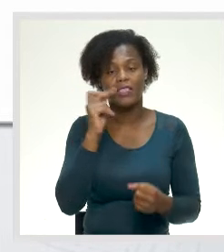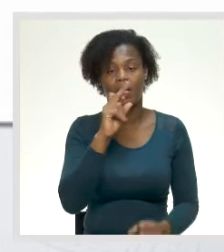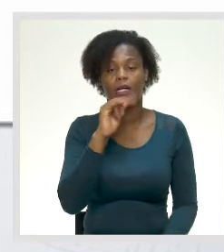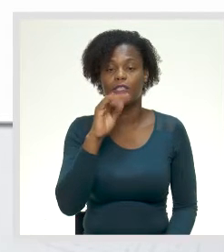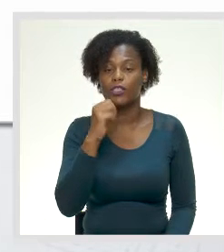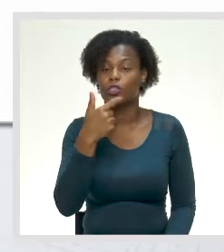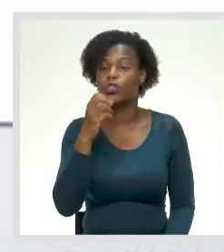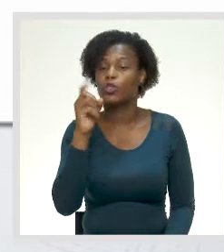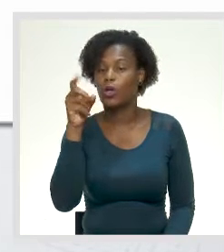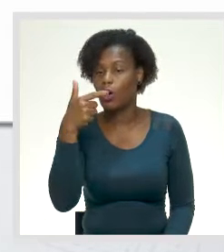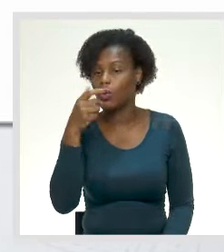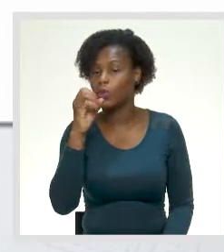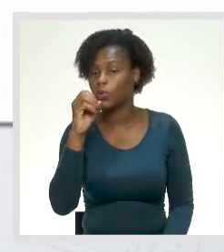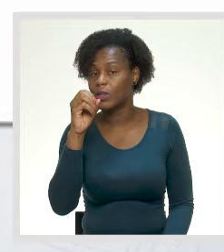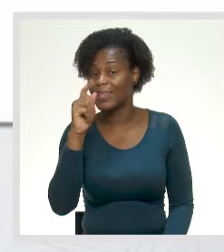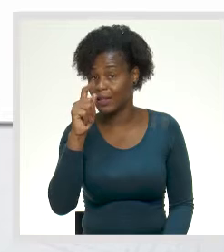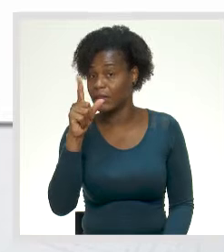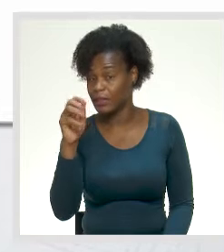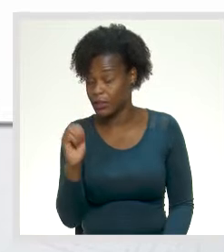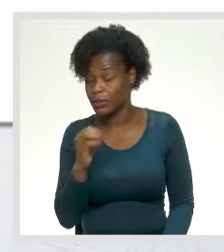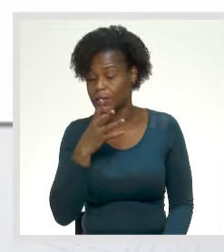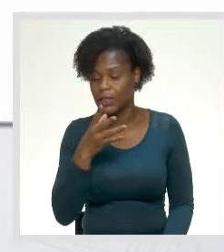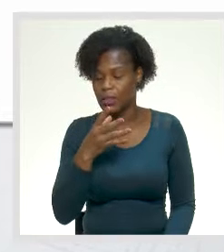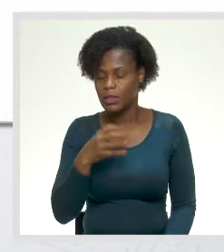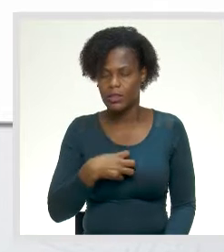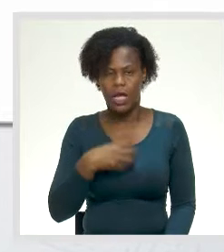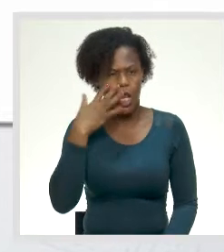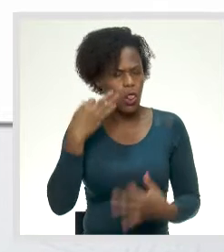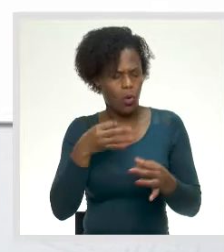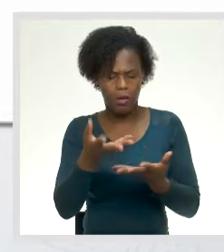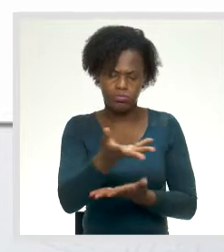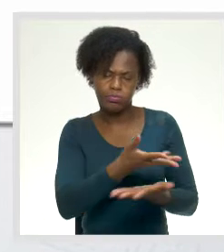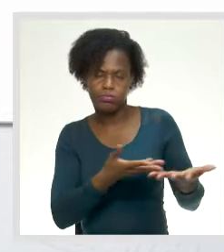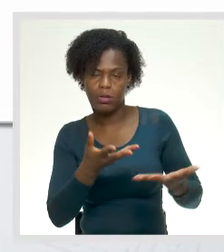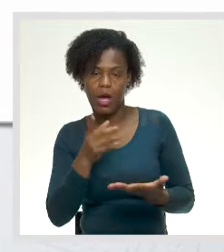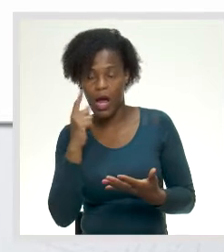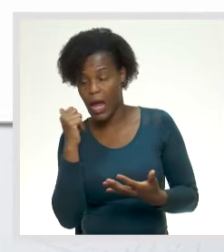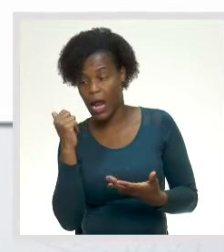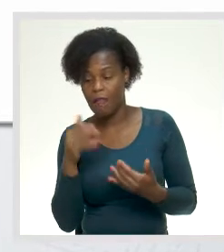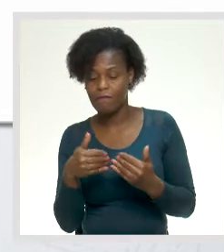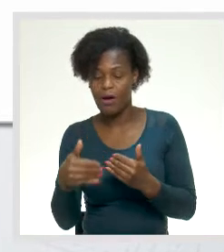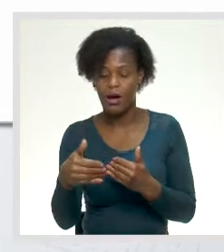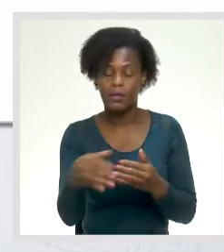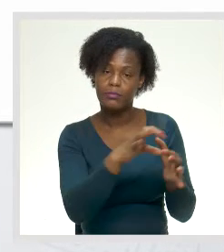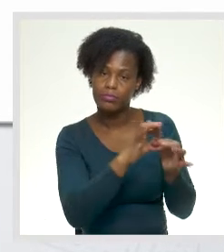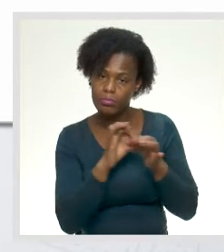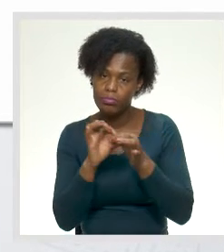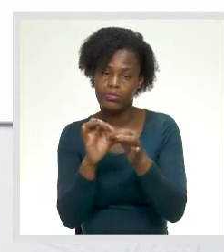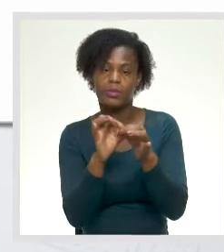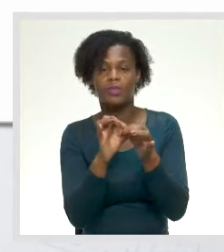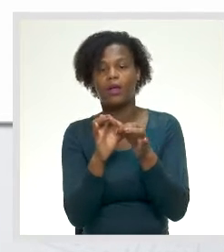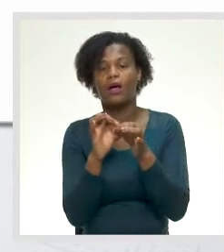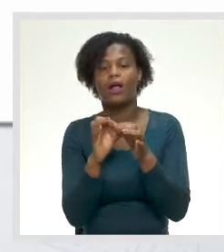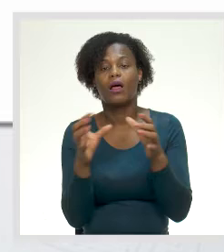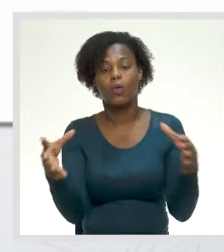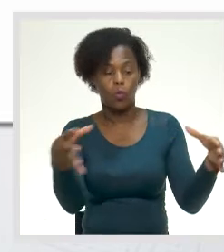Aristóteles, pois tem um instinto natural de convivência que o leva a relacionar-se